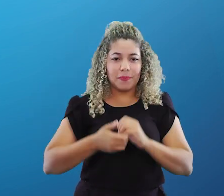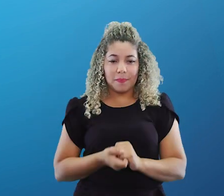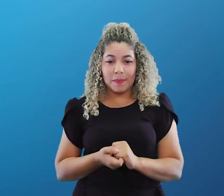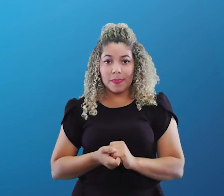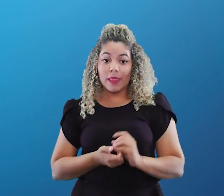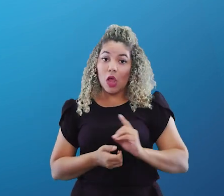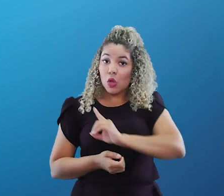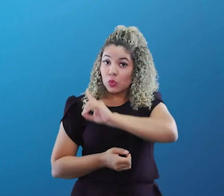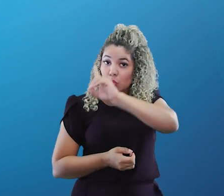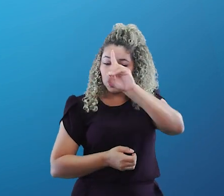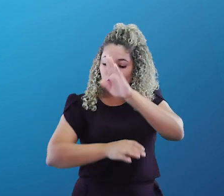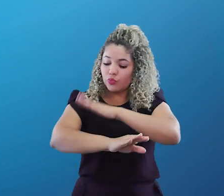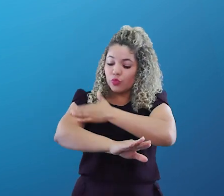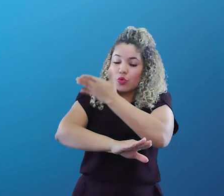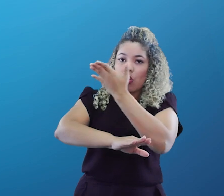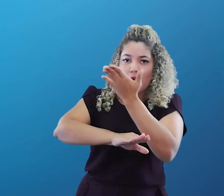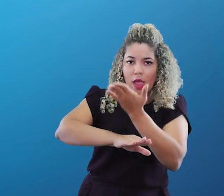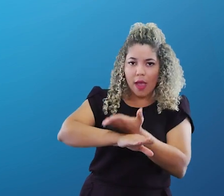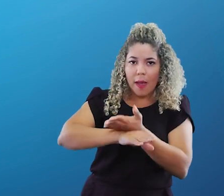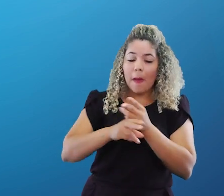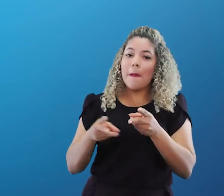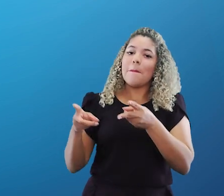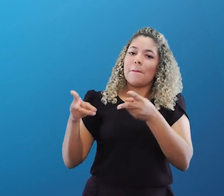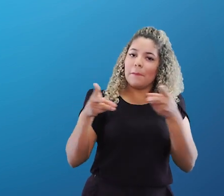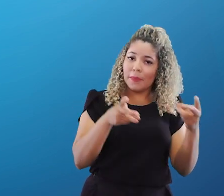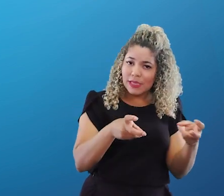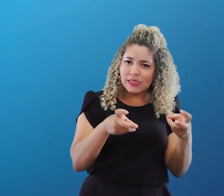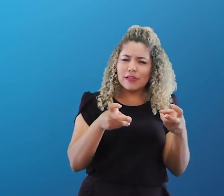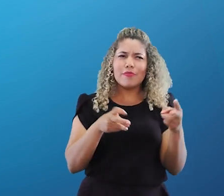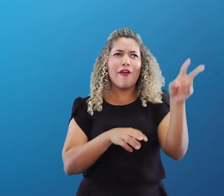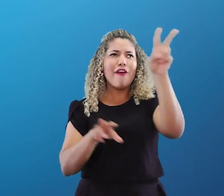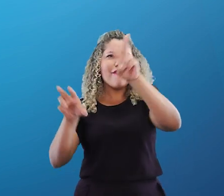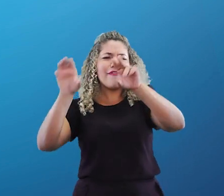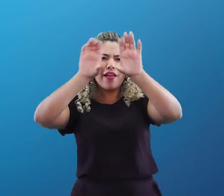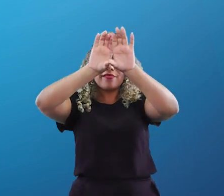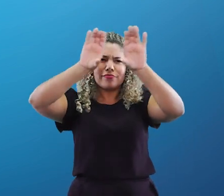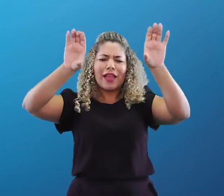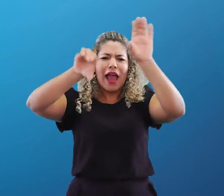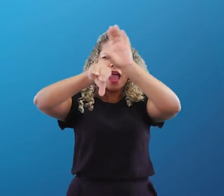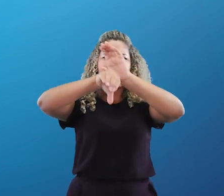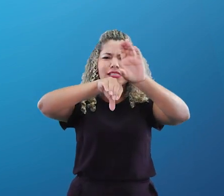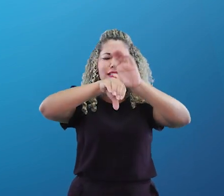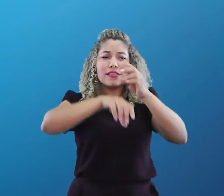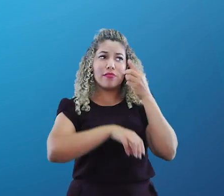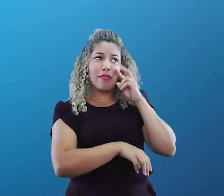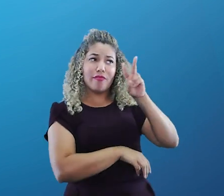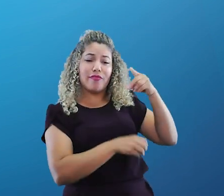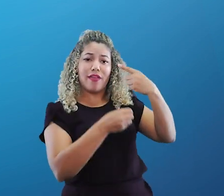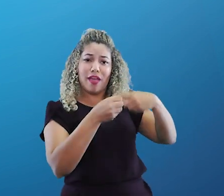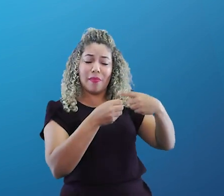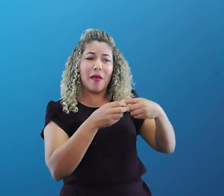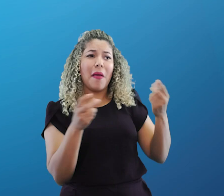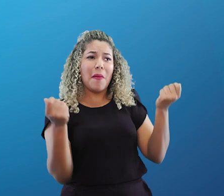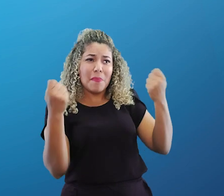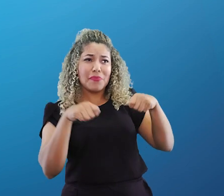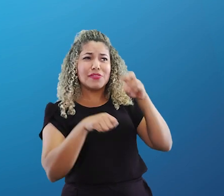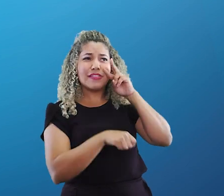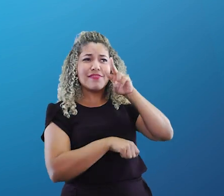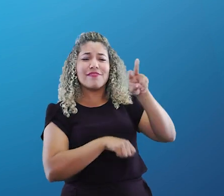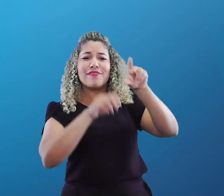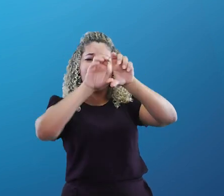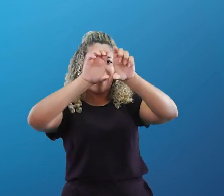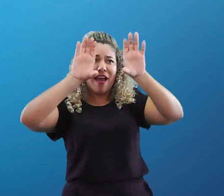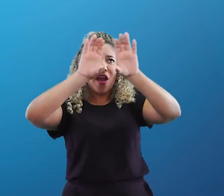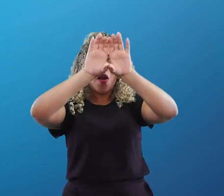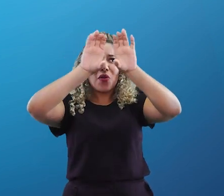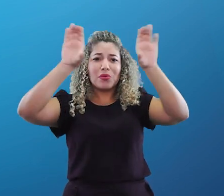Durante o dia, é possível ver em alguns centros urbanos essa camada cinza. Observe a imagem como é possível ver esse fenômeno da inversão térmica.